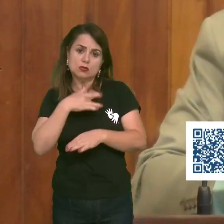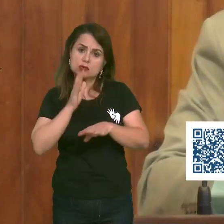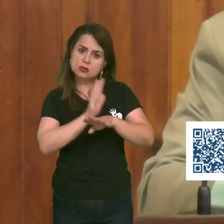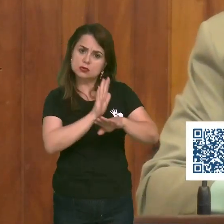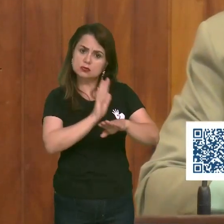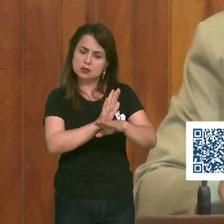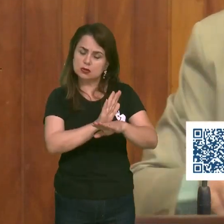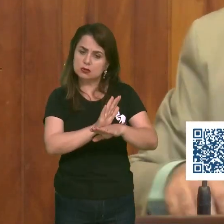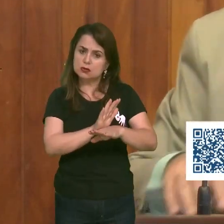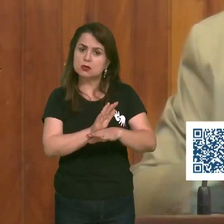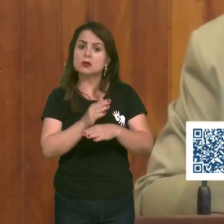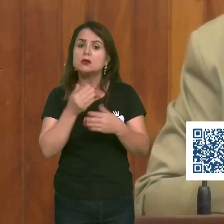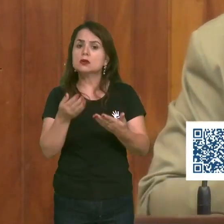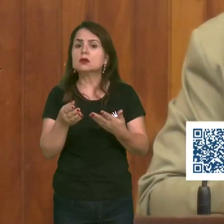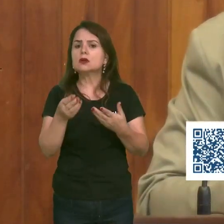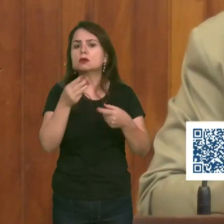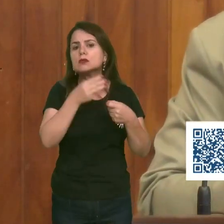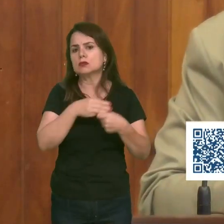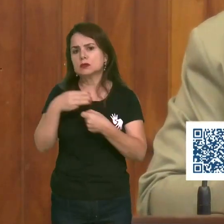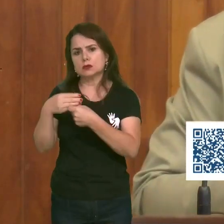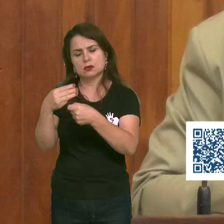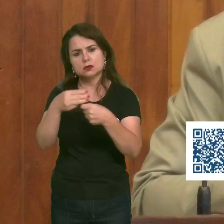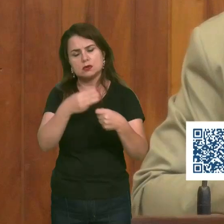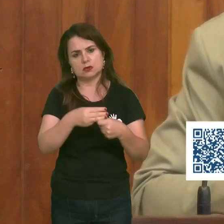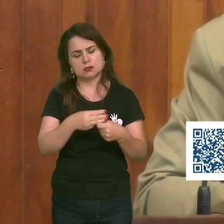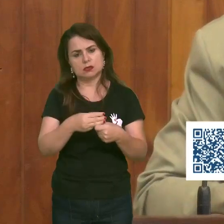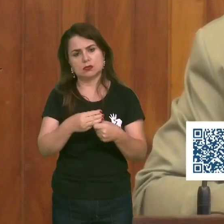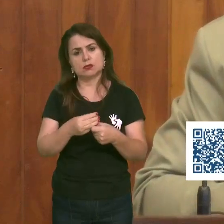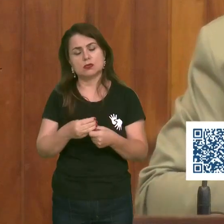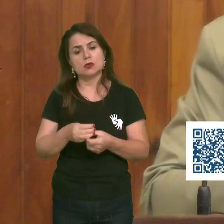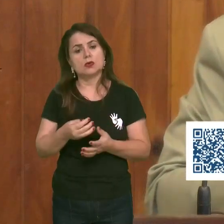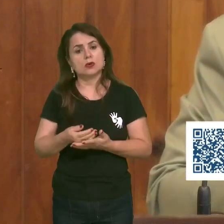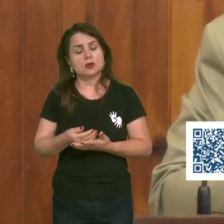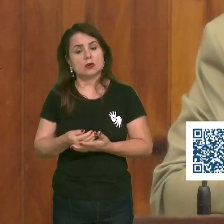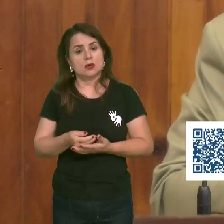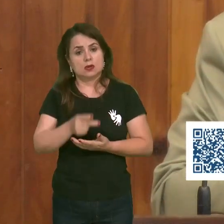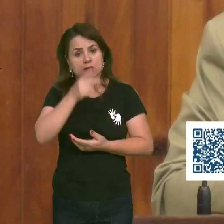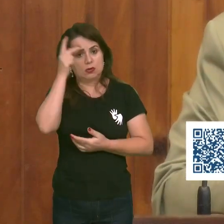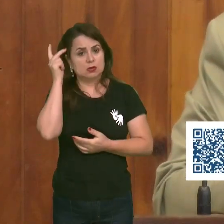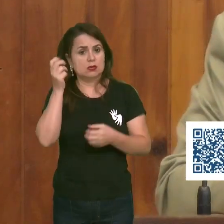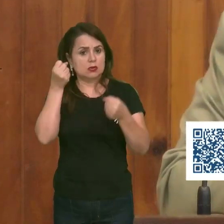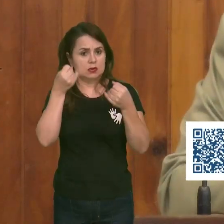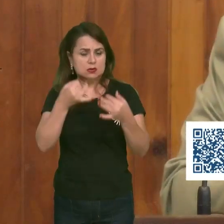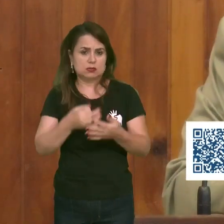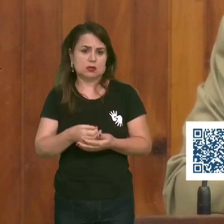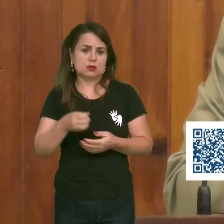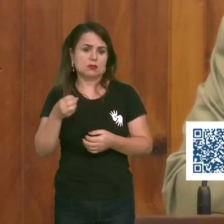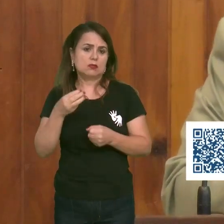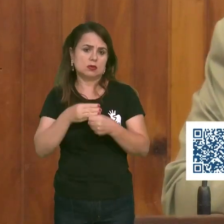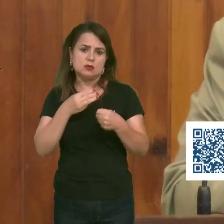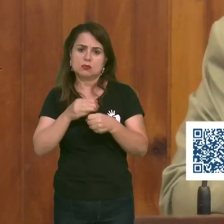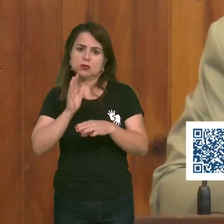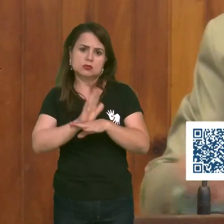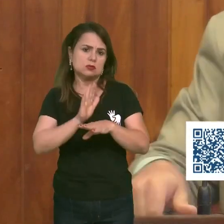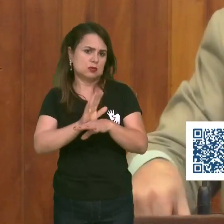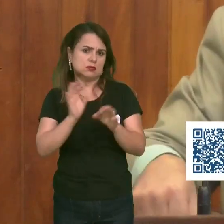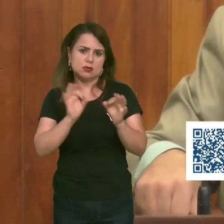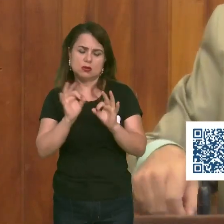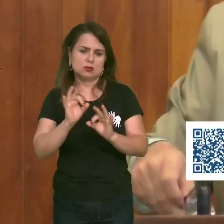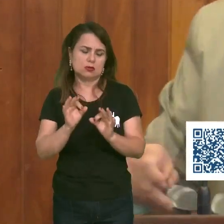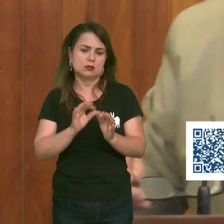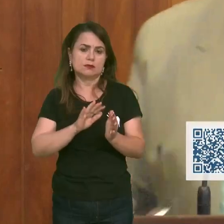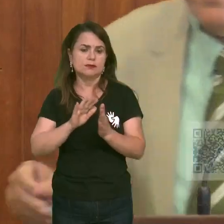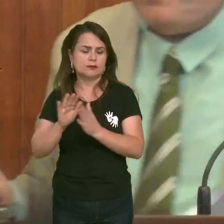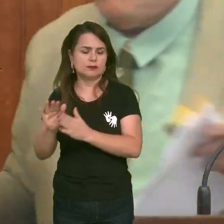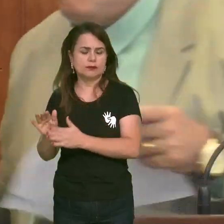o município pelo que relata que esse município não está fazendo a sua parte era as minhas coisas